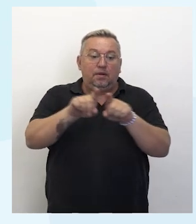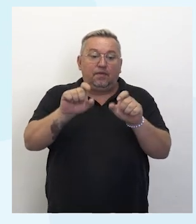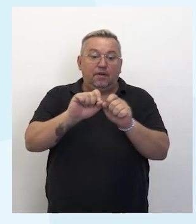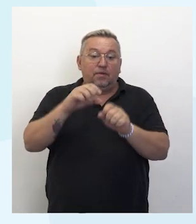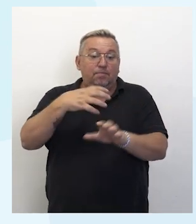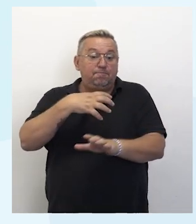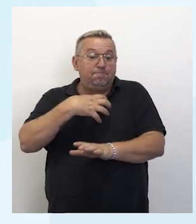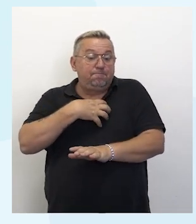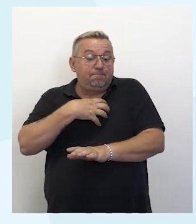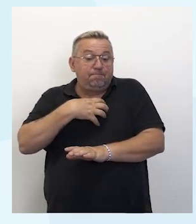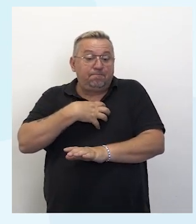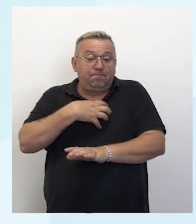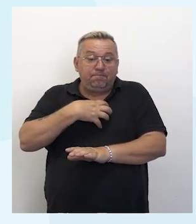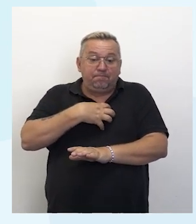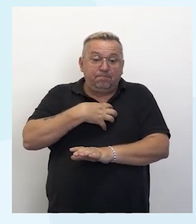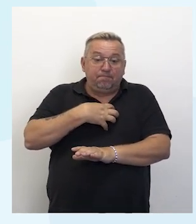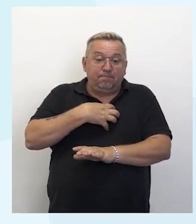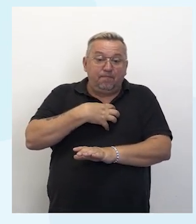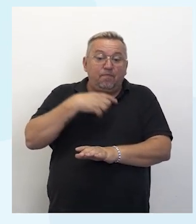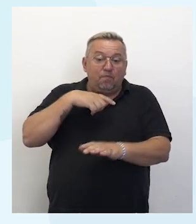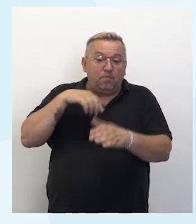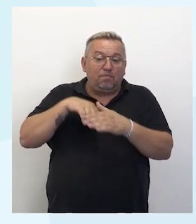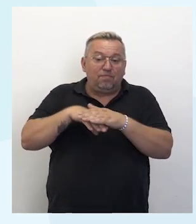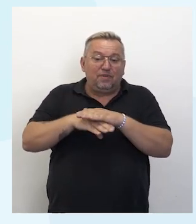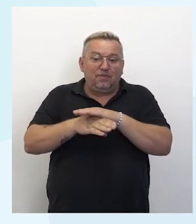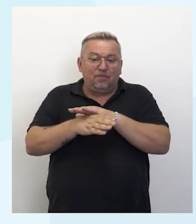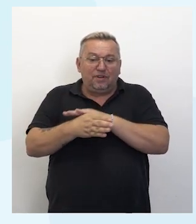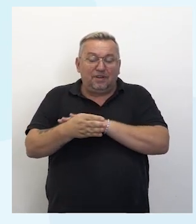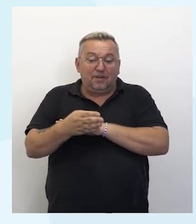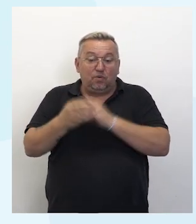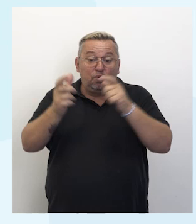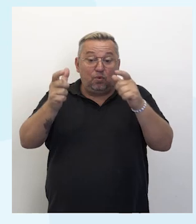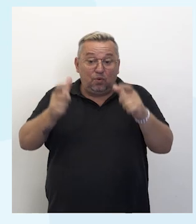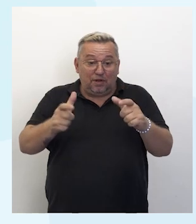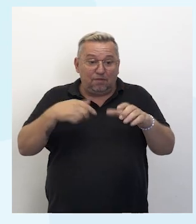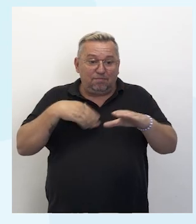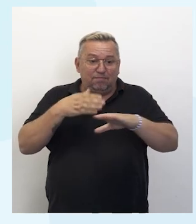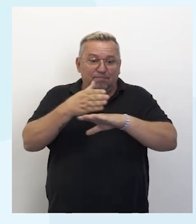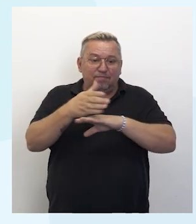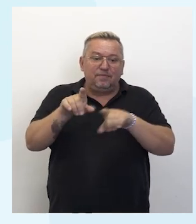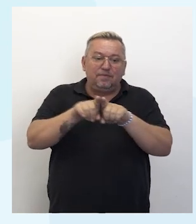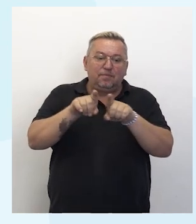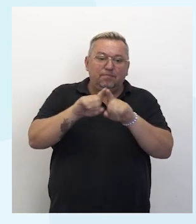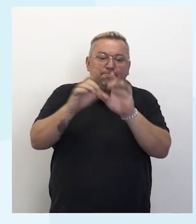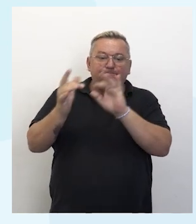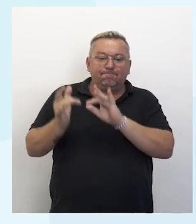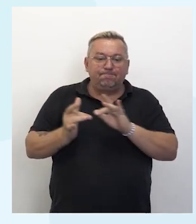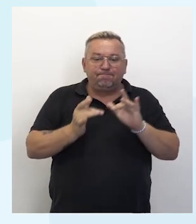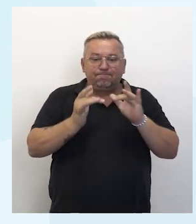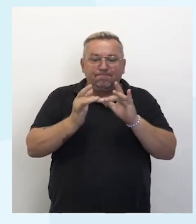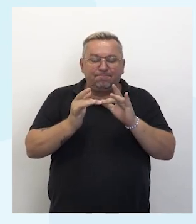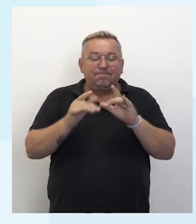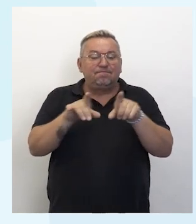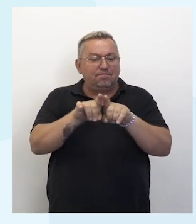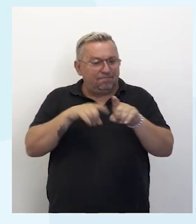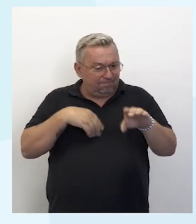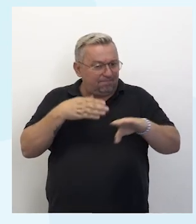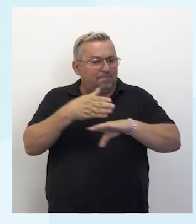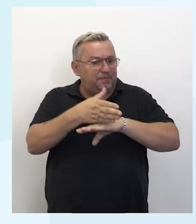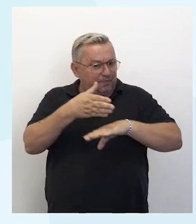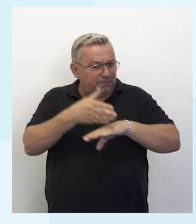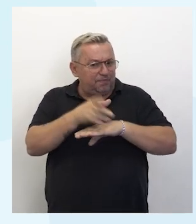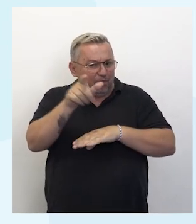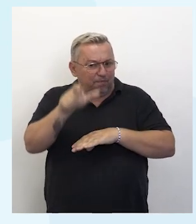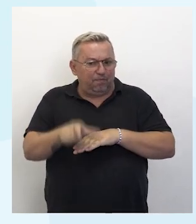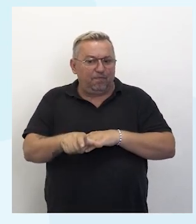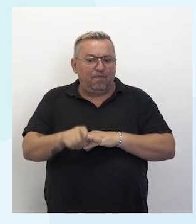também é feito dos sentimentos que costumamos sentir dentro dele e a relação que cultivamos com quem também o